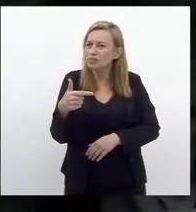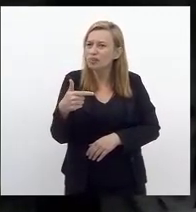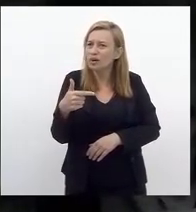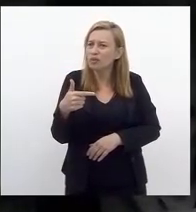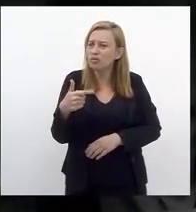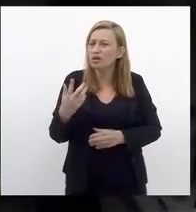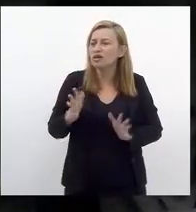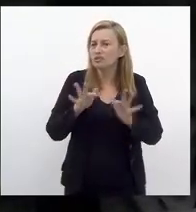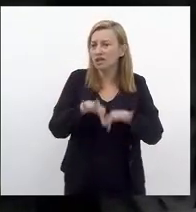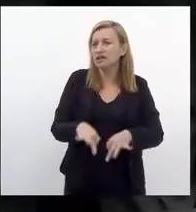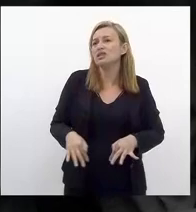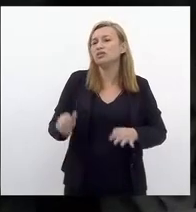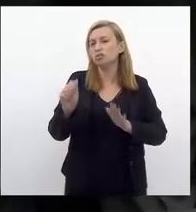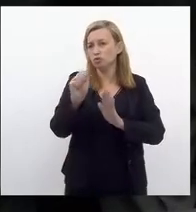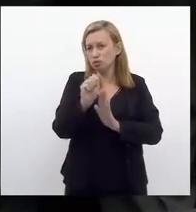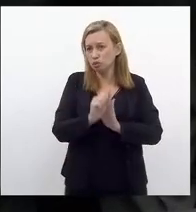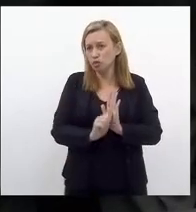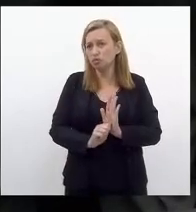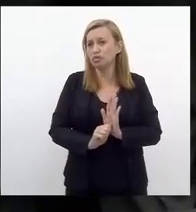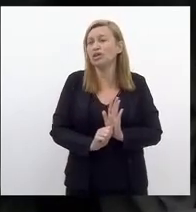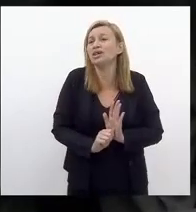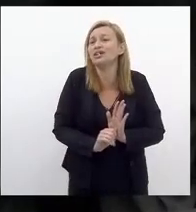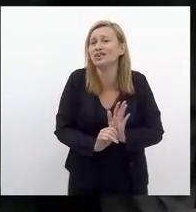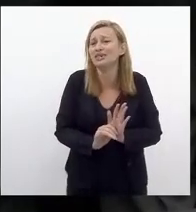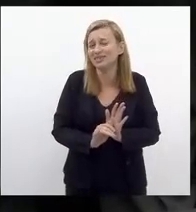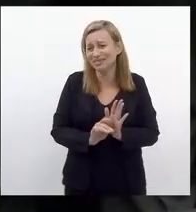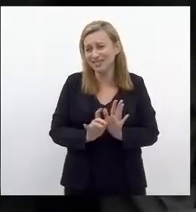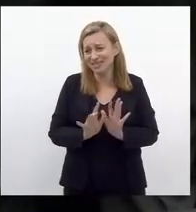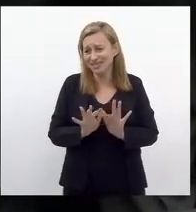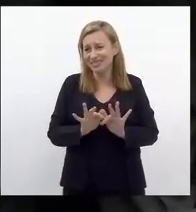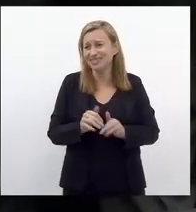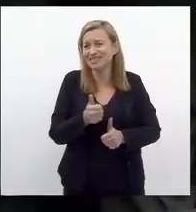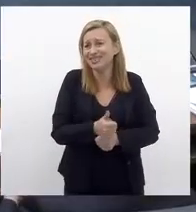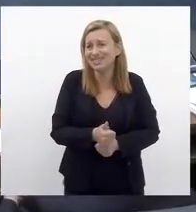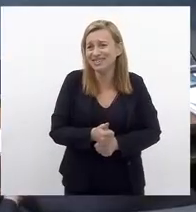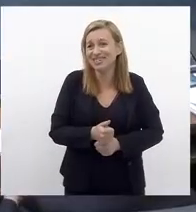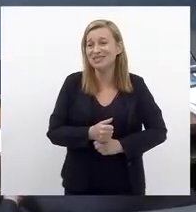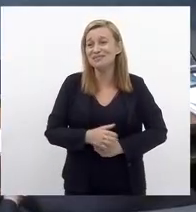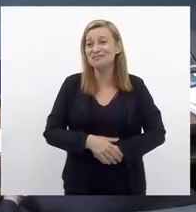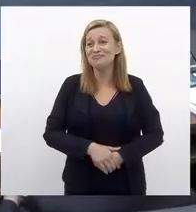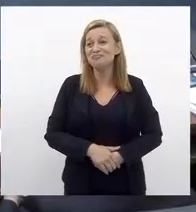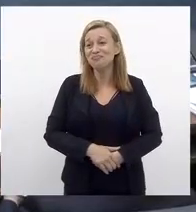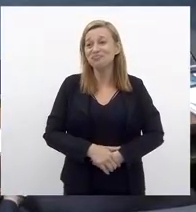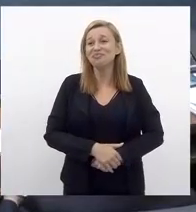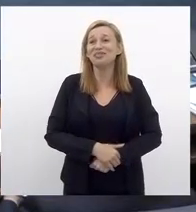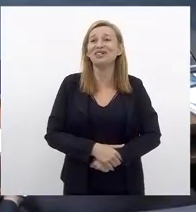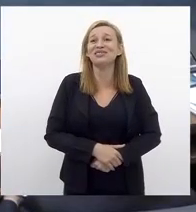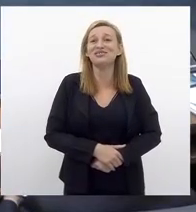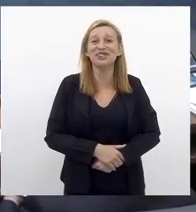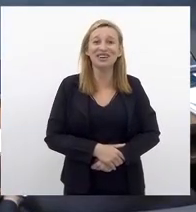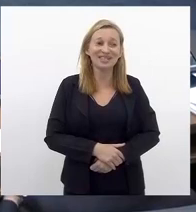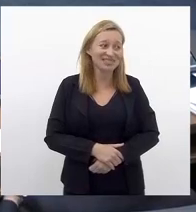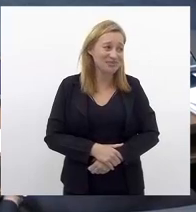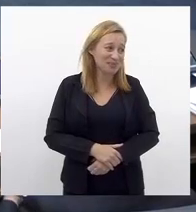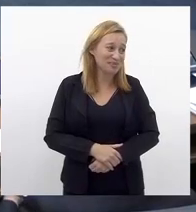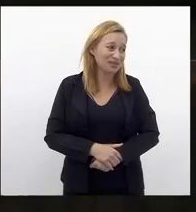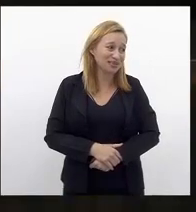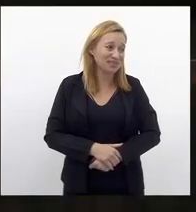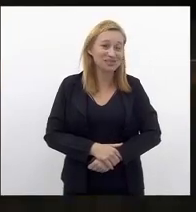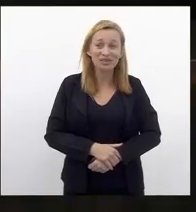e concluindo o substitutivo pedindo só no final de redação seu presidência o que